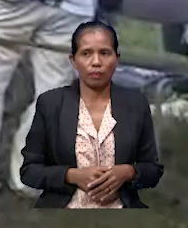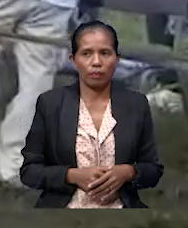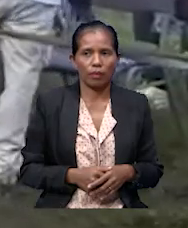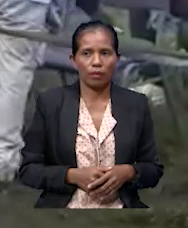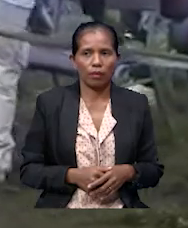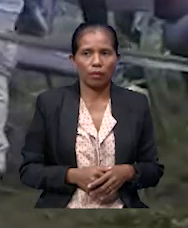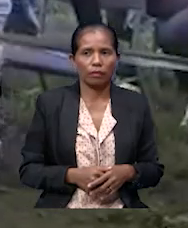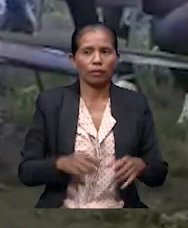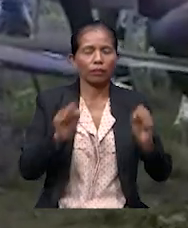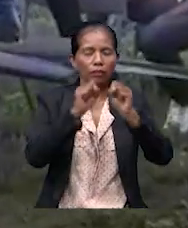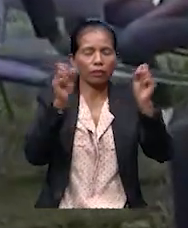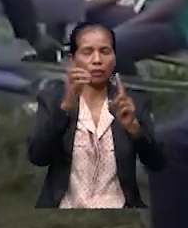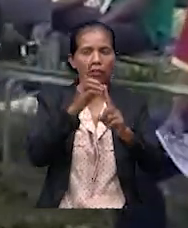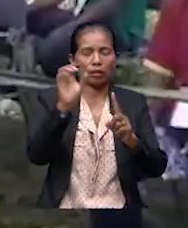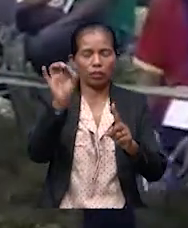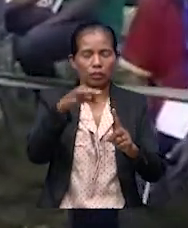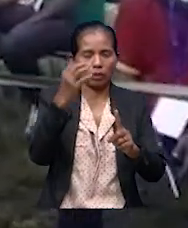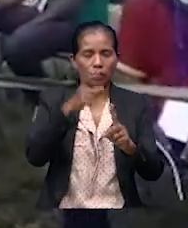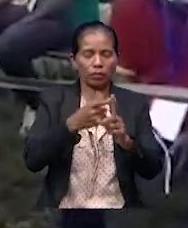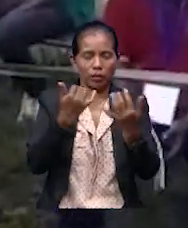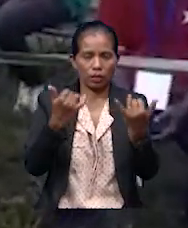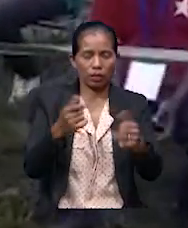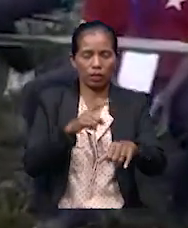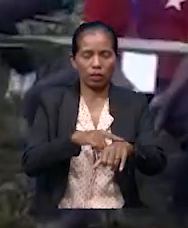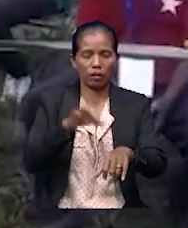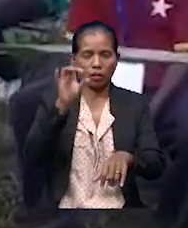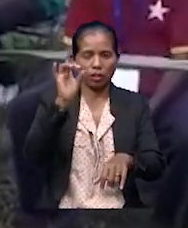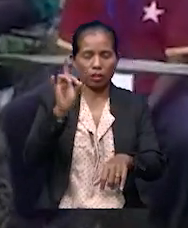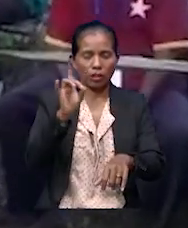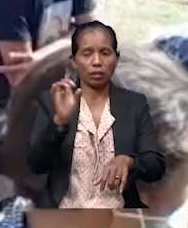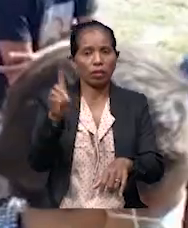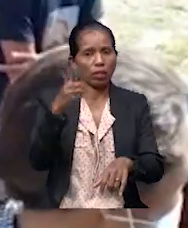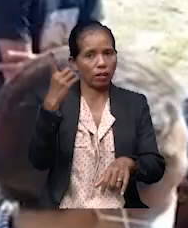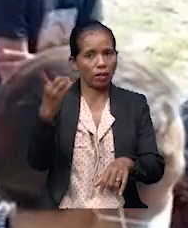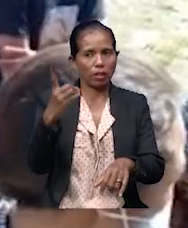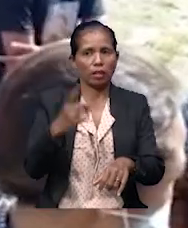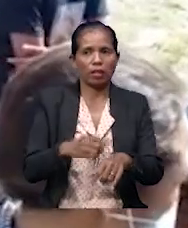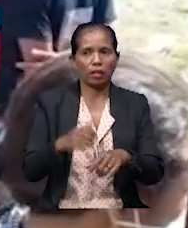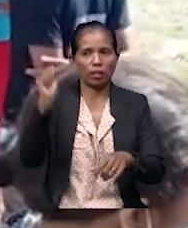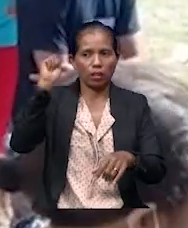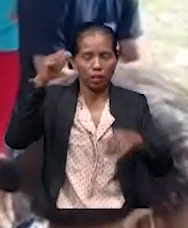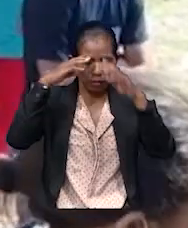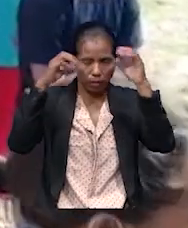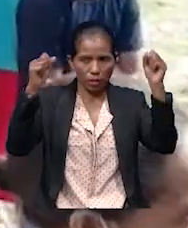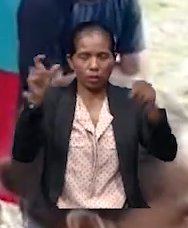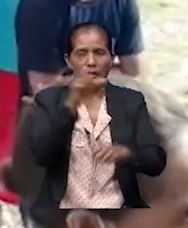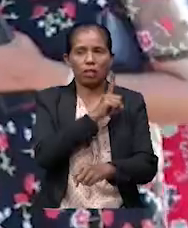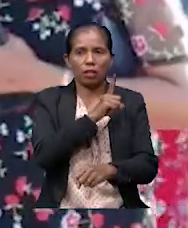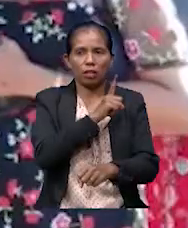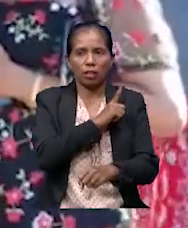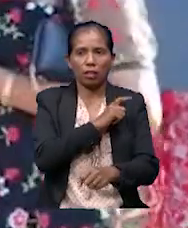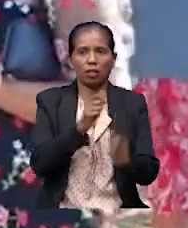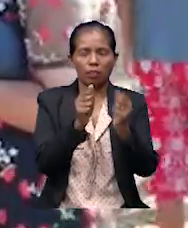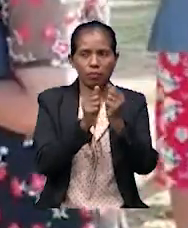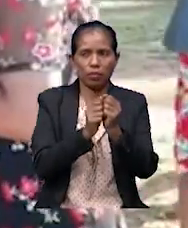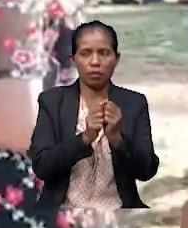Ia sábado Lawrence Sanusen sia fulangne mais ou menos tu kuwalo dader oras Timor Leste. Candidato presidente República Leranan Timur acompanha